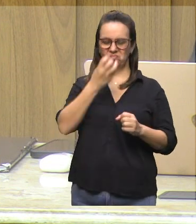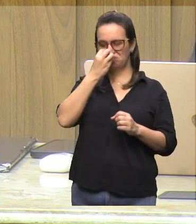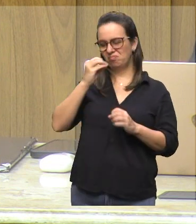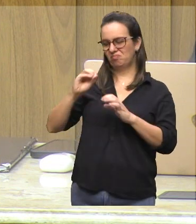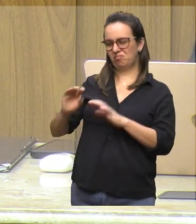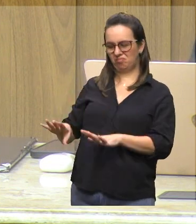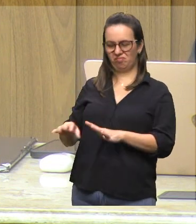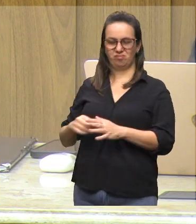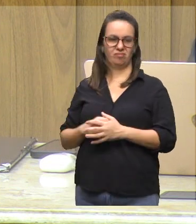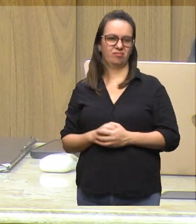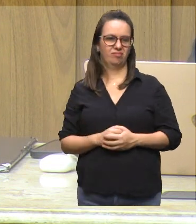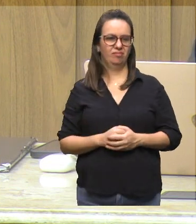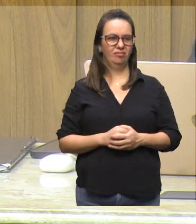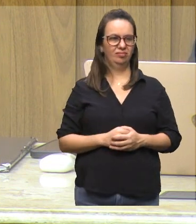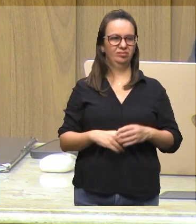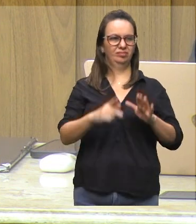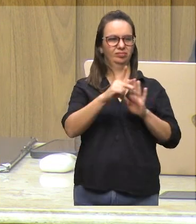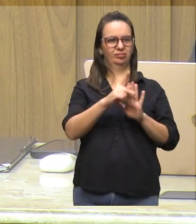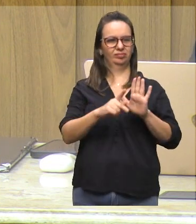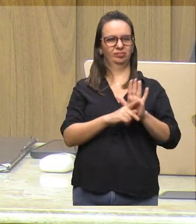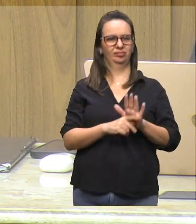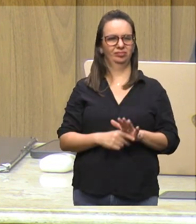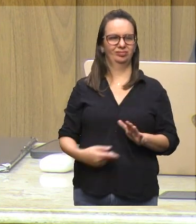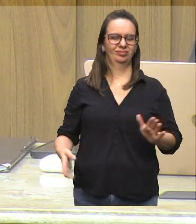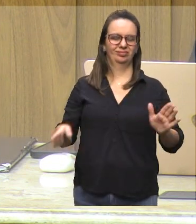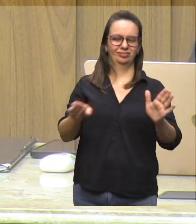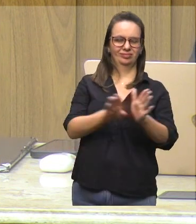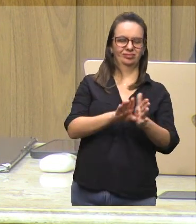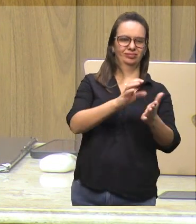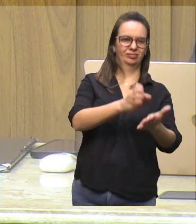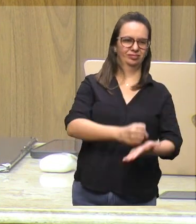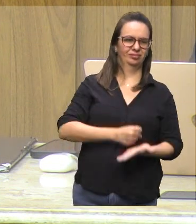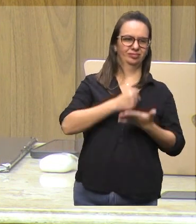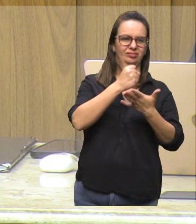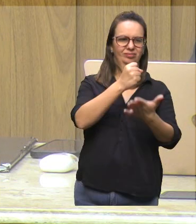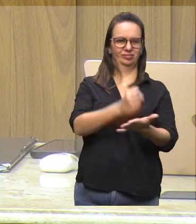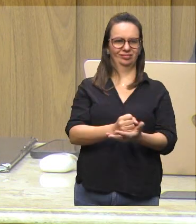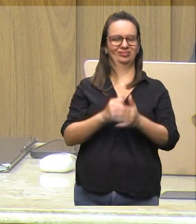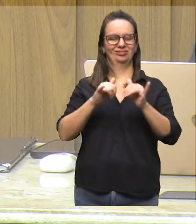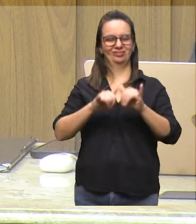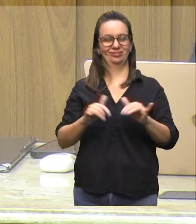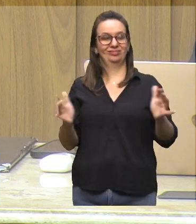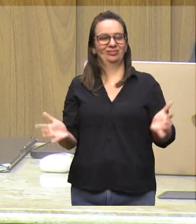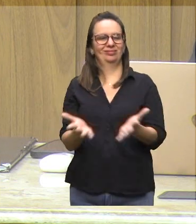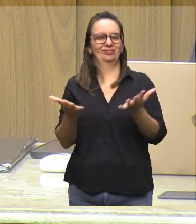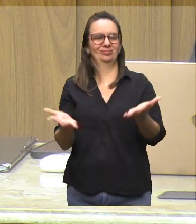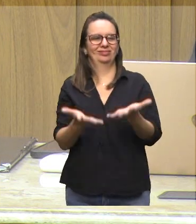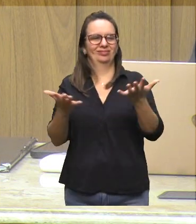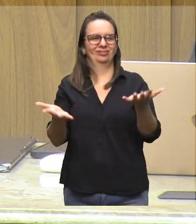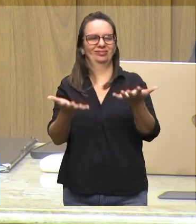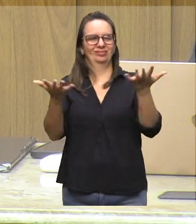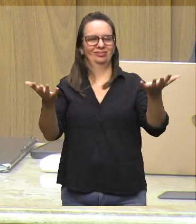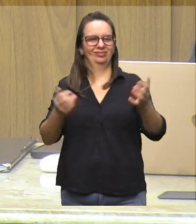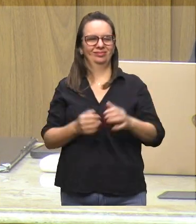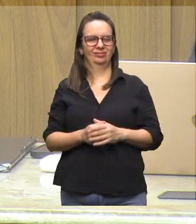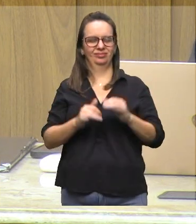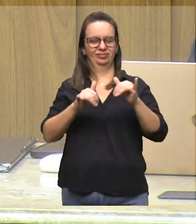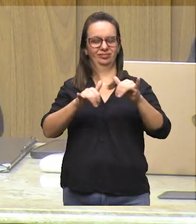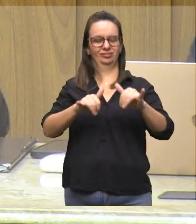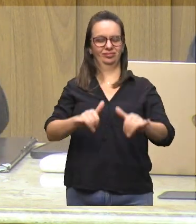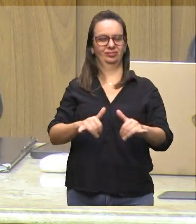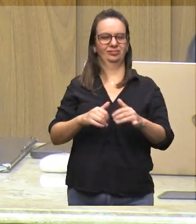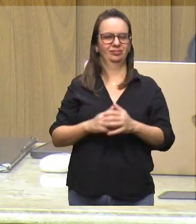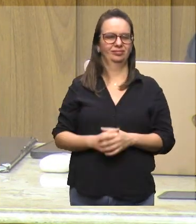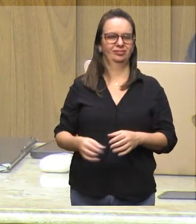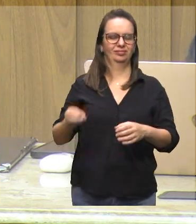da nossa rede, esse projeto possa trazer subsídios e mecanismos para que ela fique motivada novamente e permaneça na nossa rede municipal de ensino e